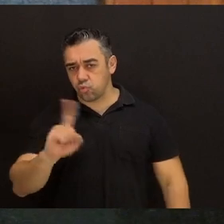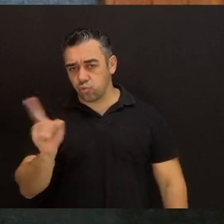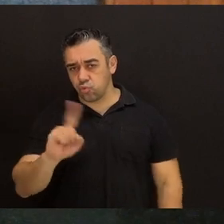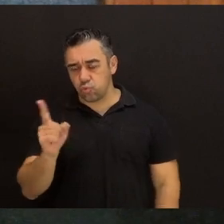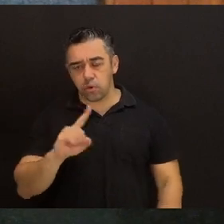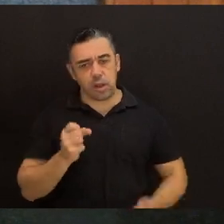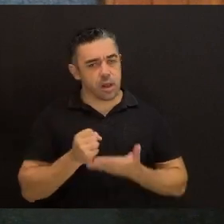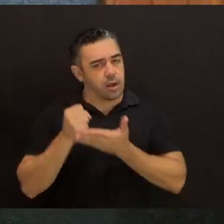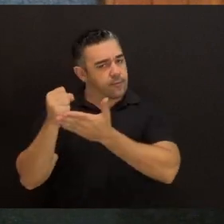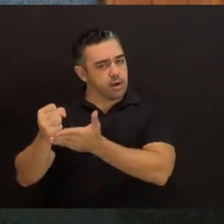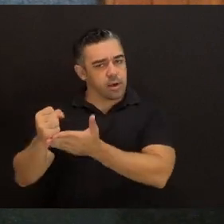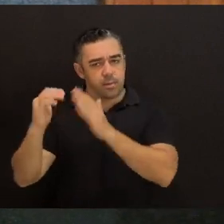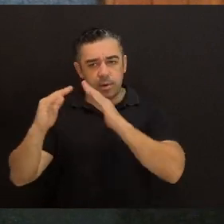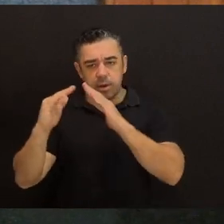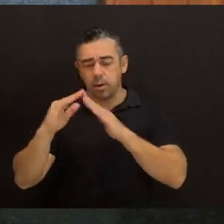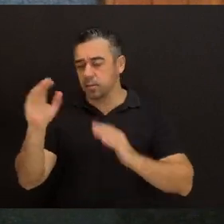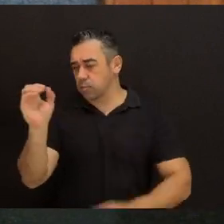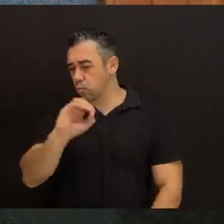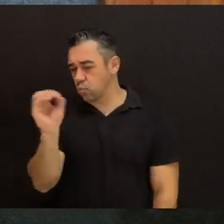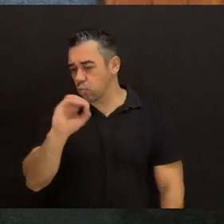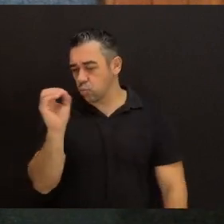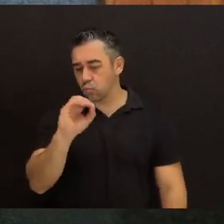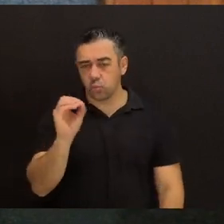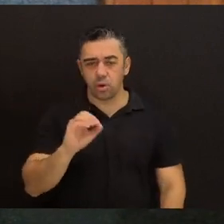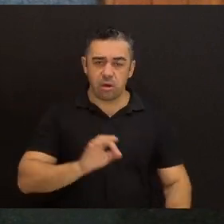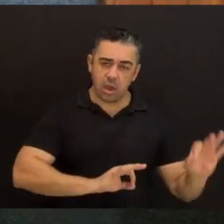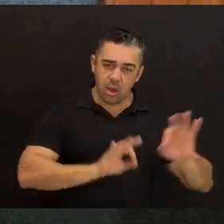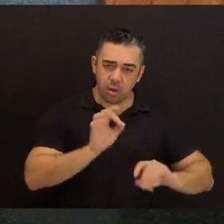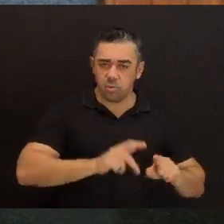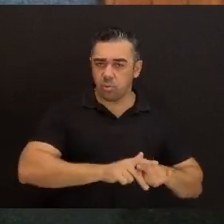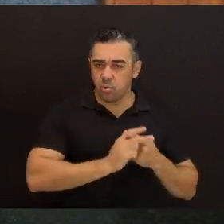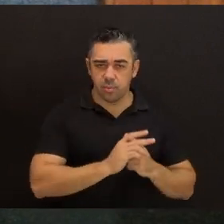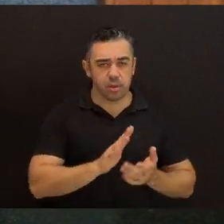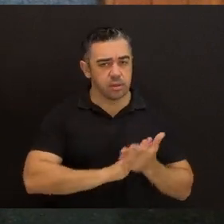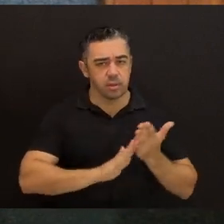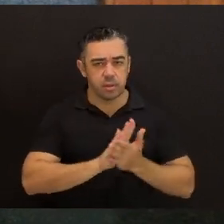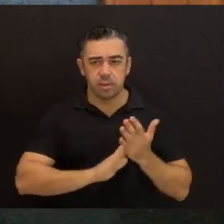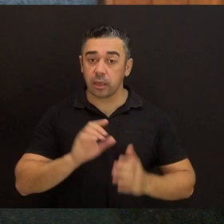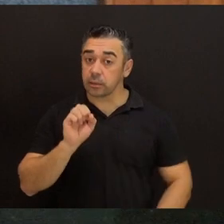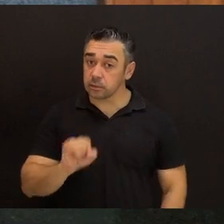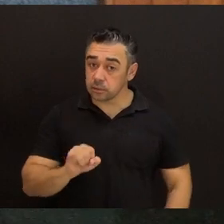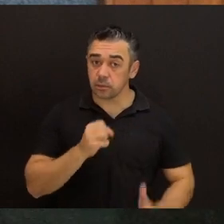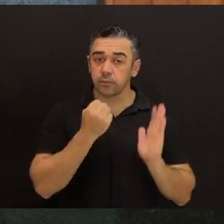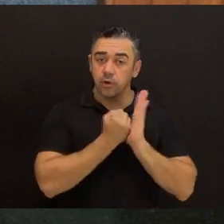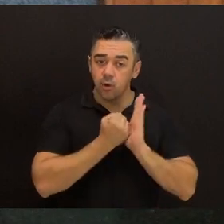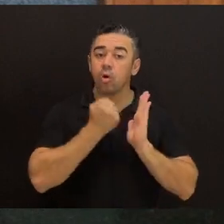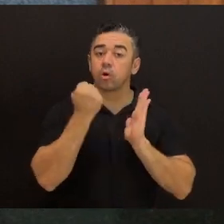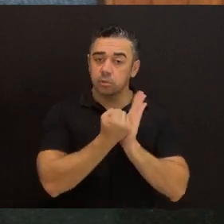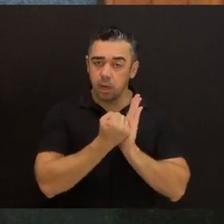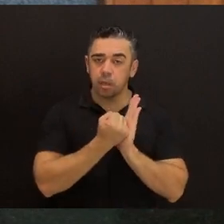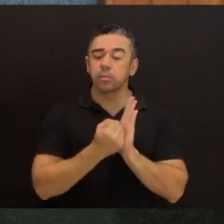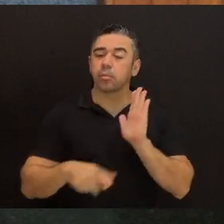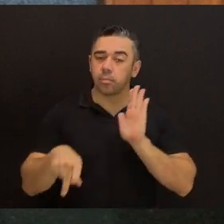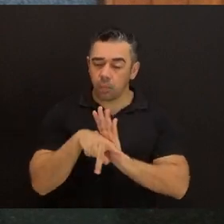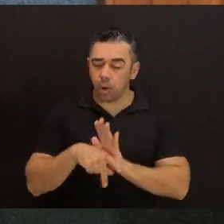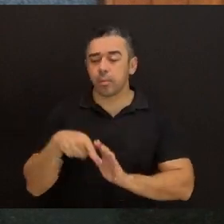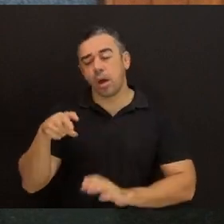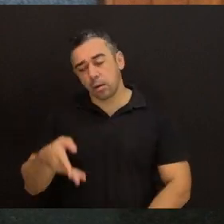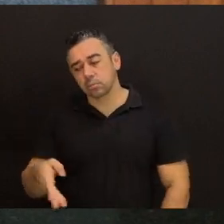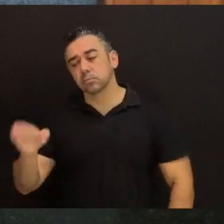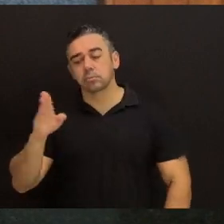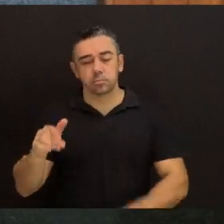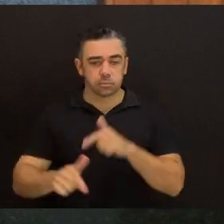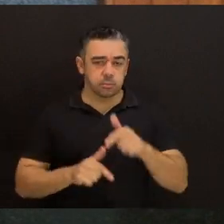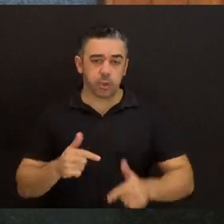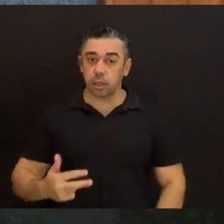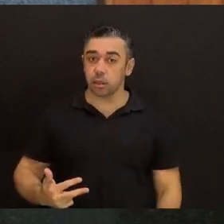casa senhores guardem em casa arruma em casa A não ser se ele for contratado pela própria prefeitura para fazer esse serviço mas isso